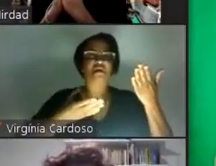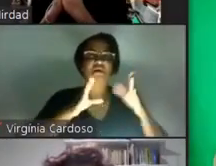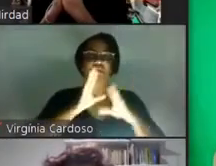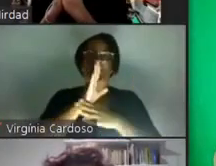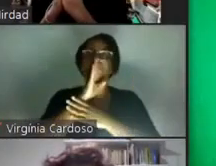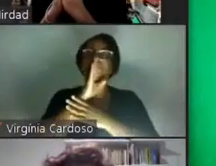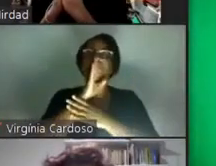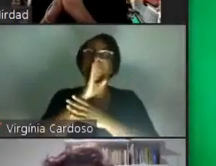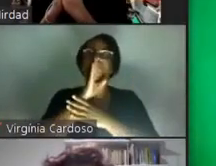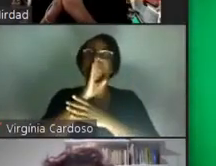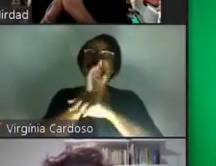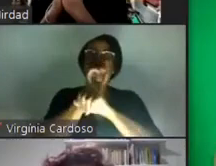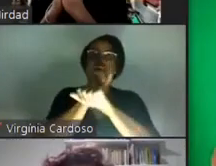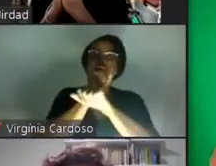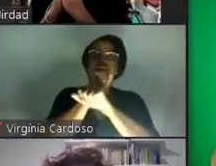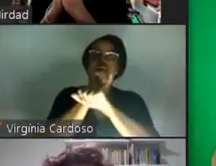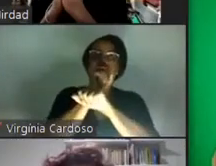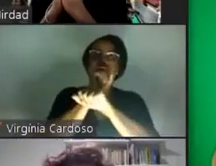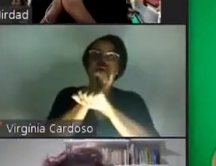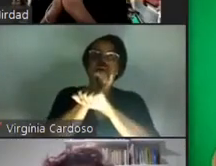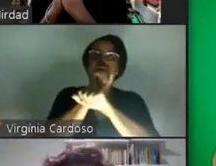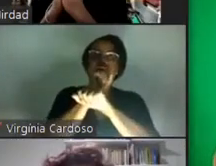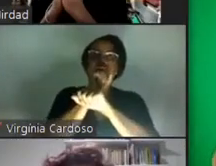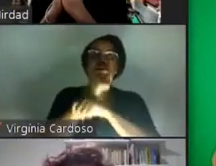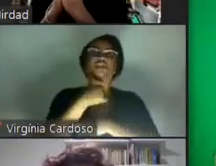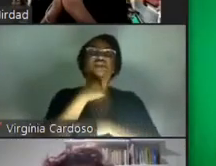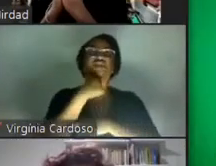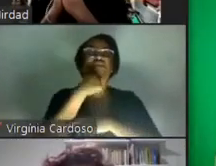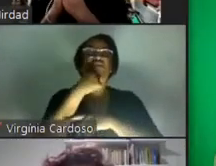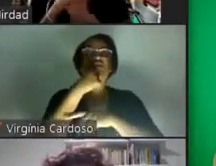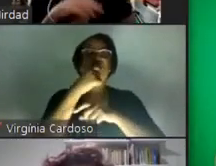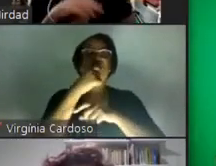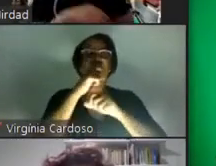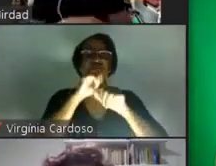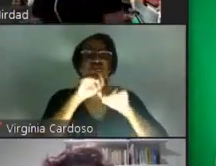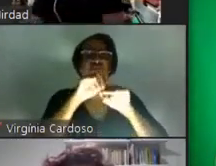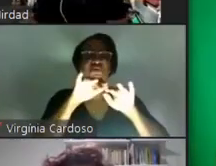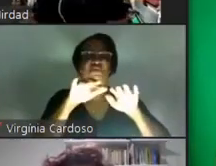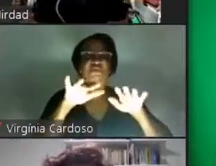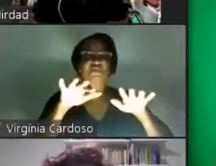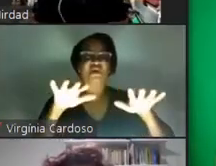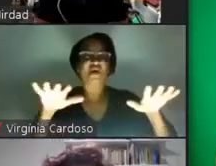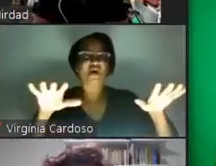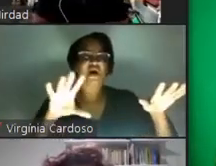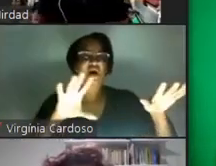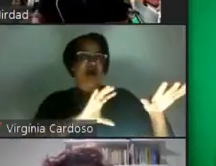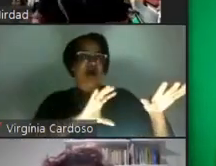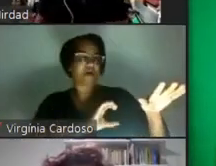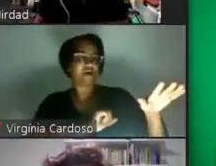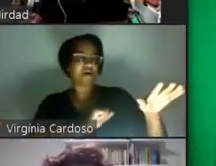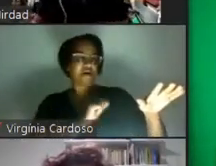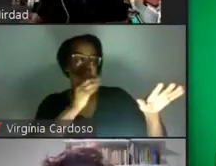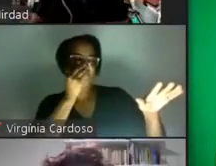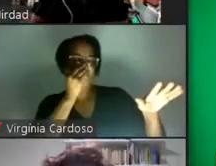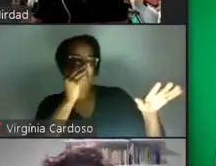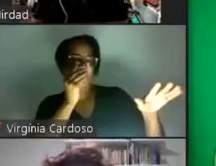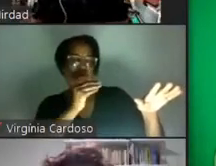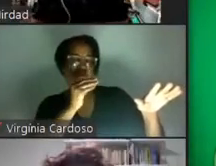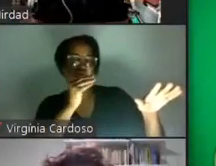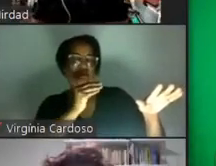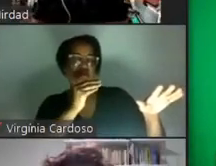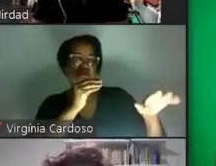ar, espalha dúvidas, desdenha do amor. O tempo